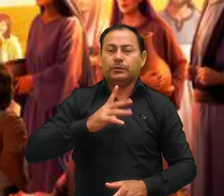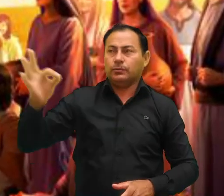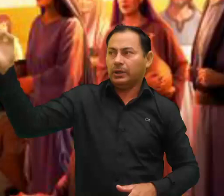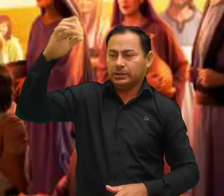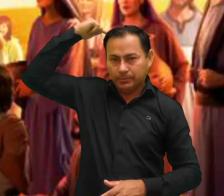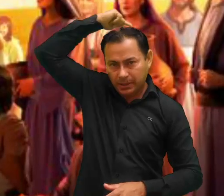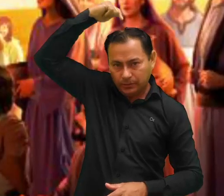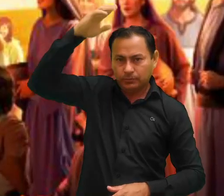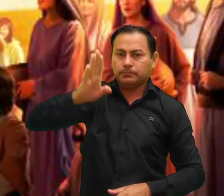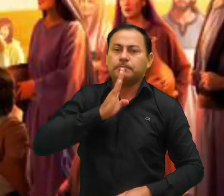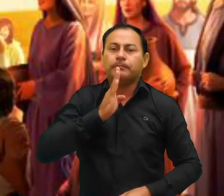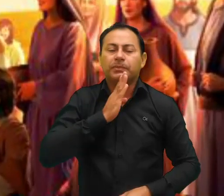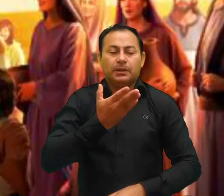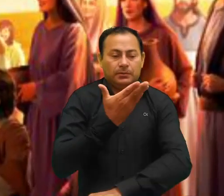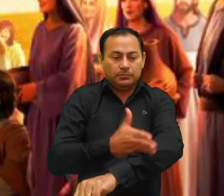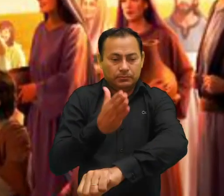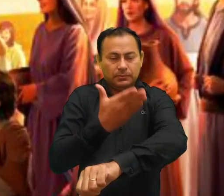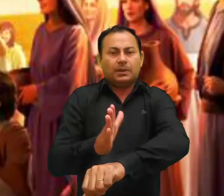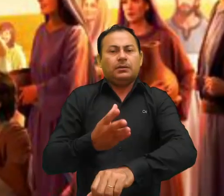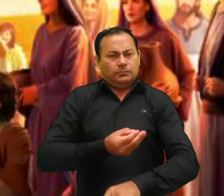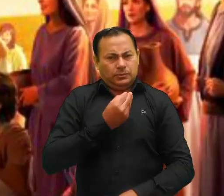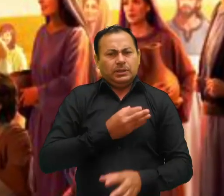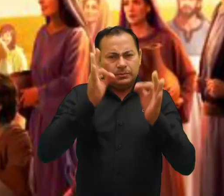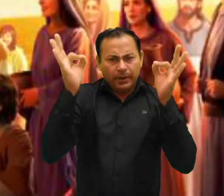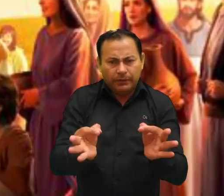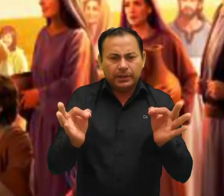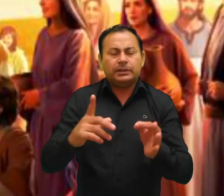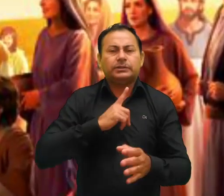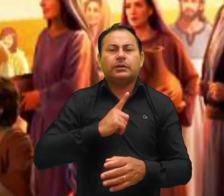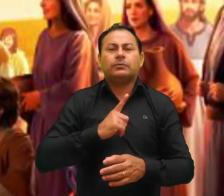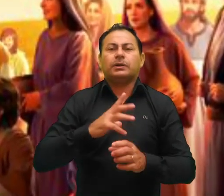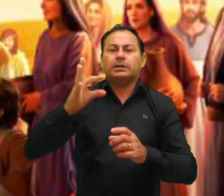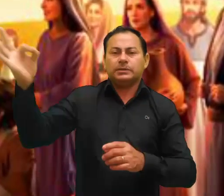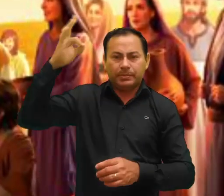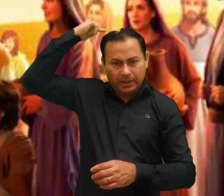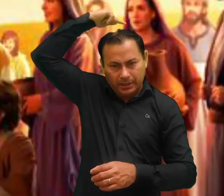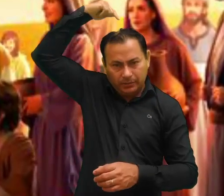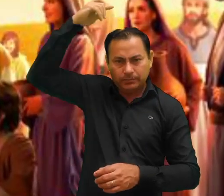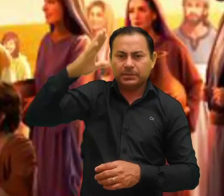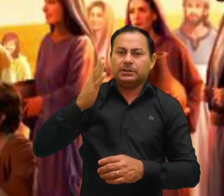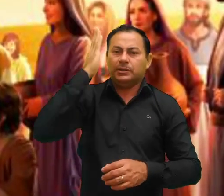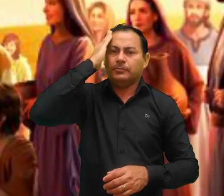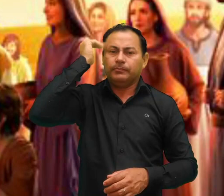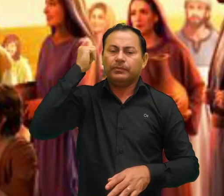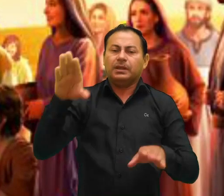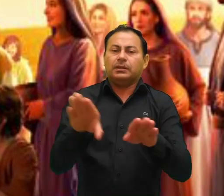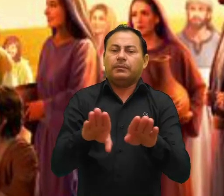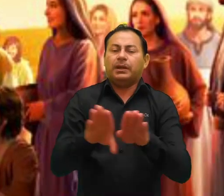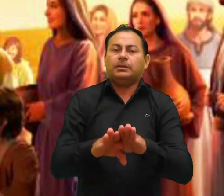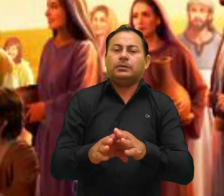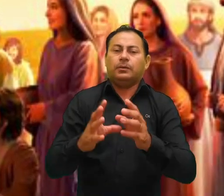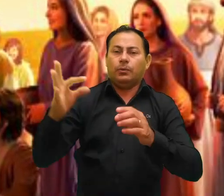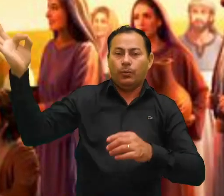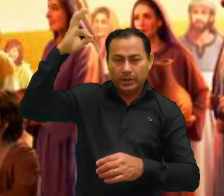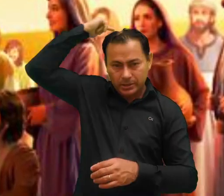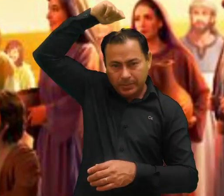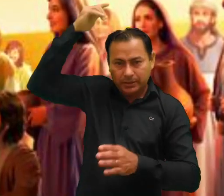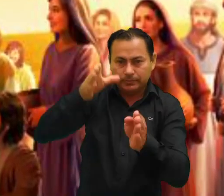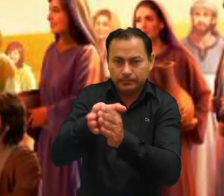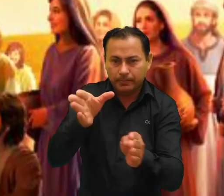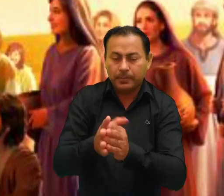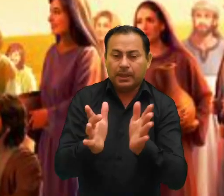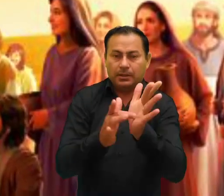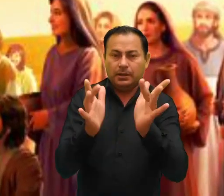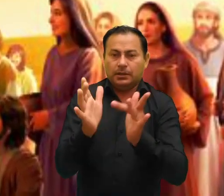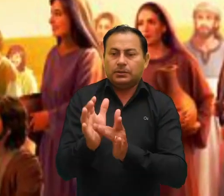do entendimento e o aplicava perfeitamente, mostrando que tinha também o espírito de sabedoria. Também o espírito do conselho é mencionado